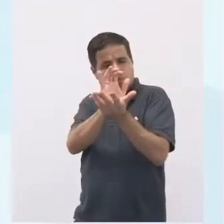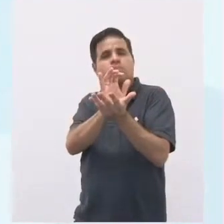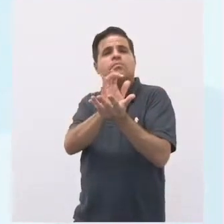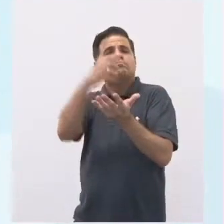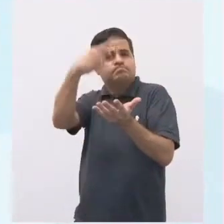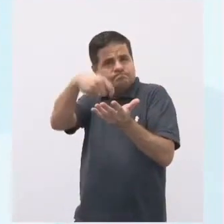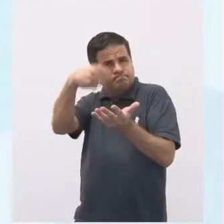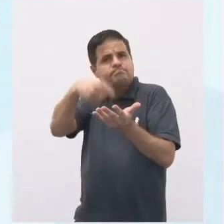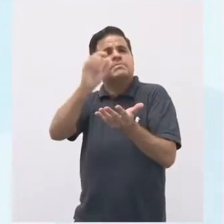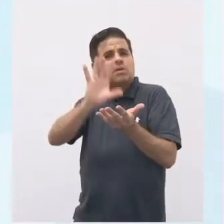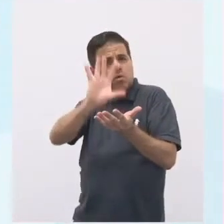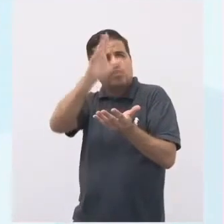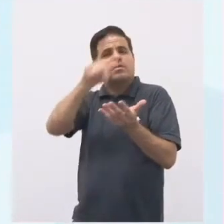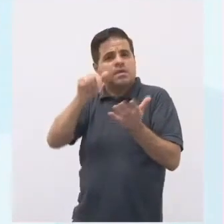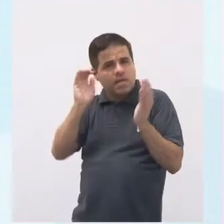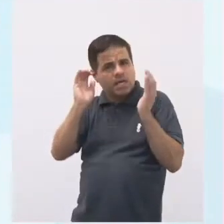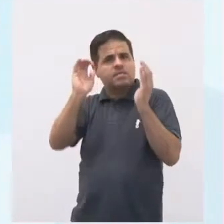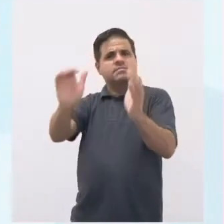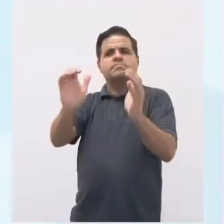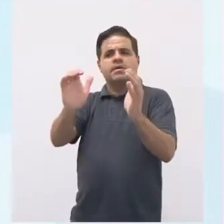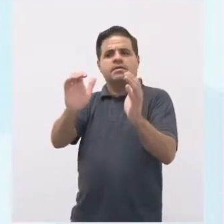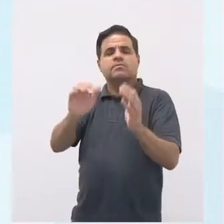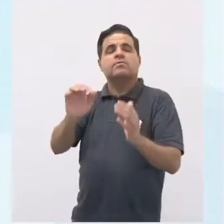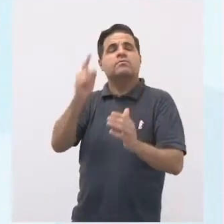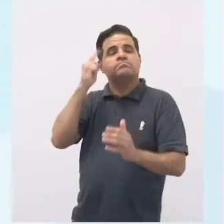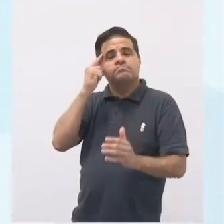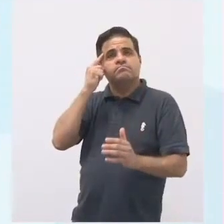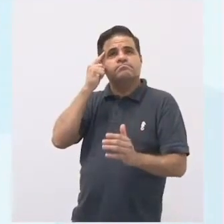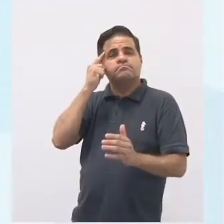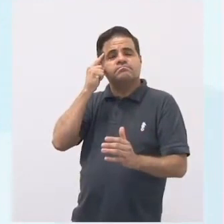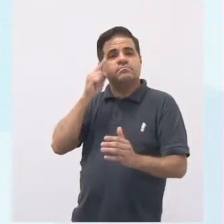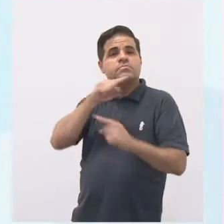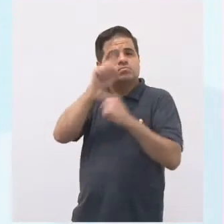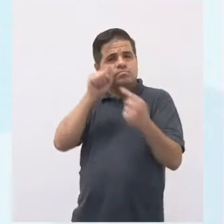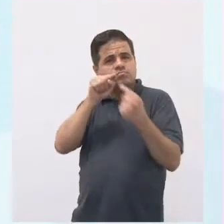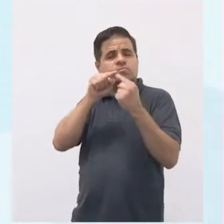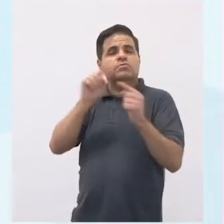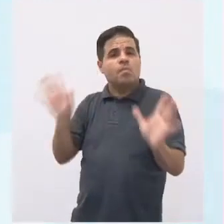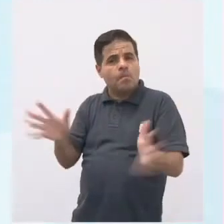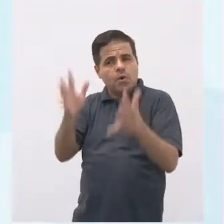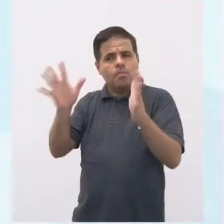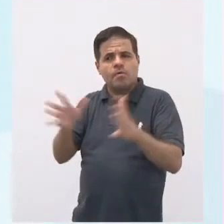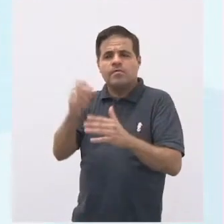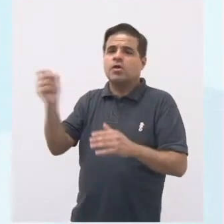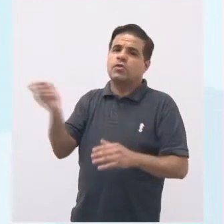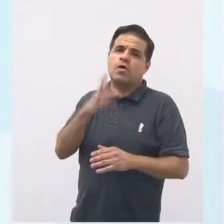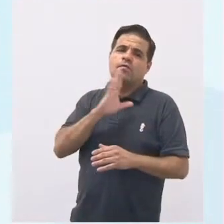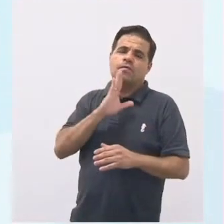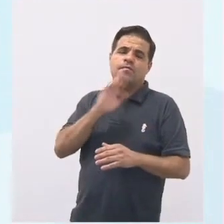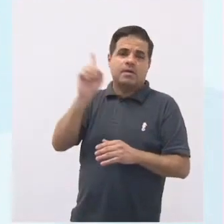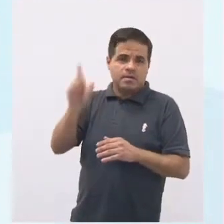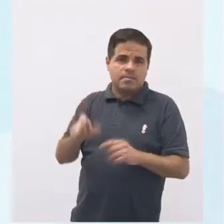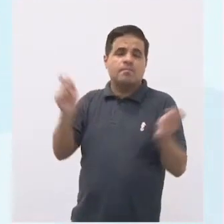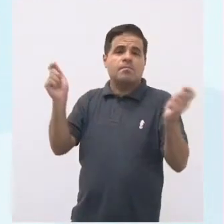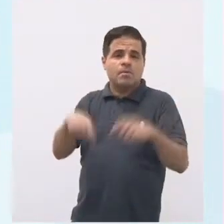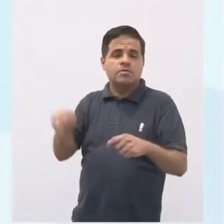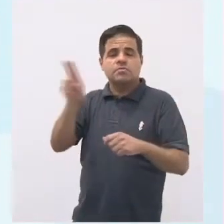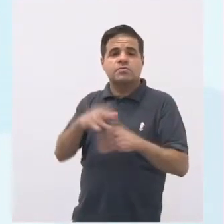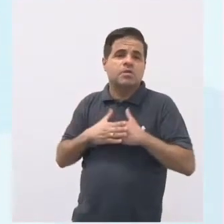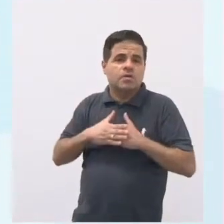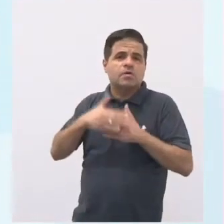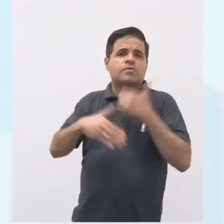que acontecer esse respeito. E objetivar aí, promover novos conhecimentos que possam ser utilizados